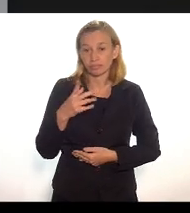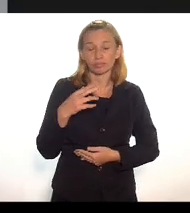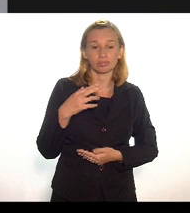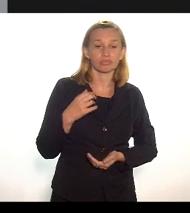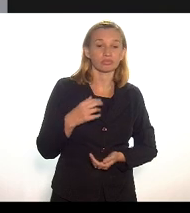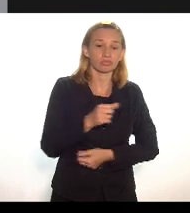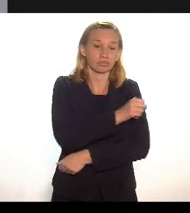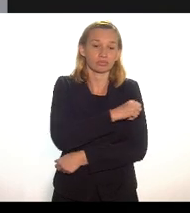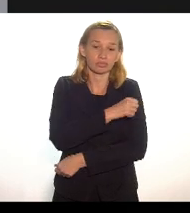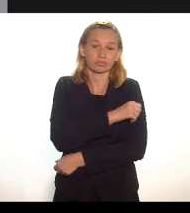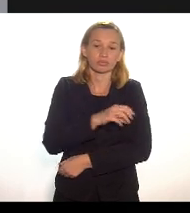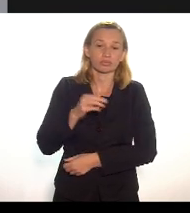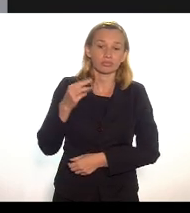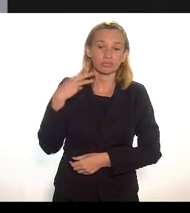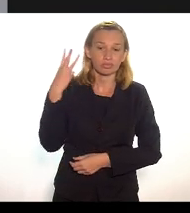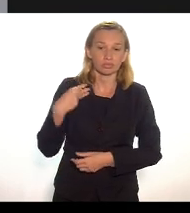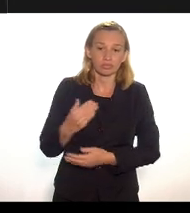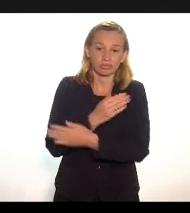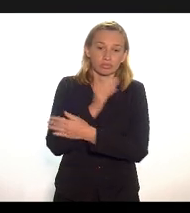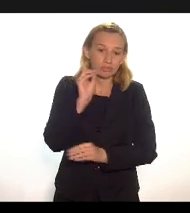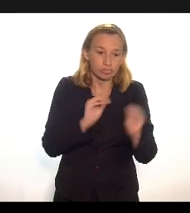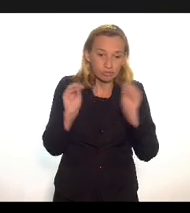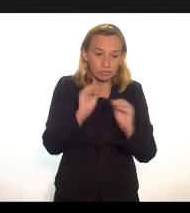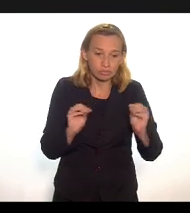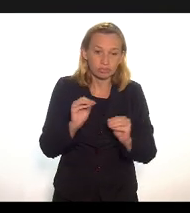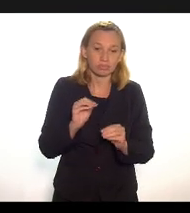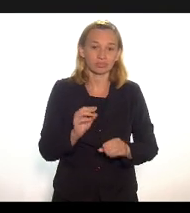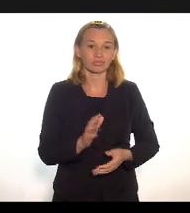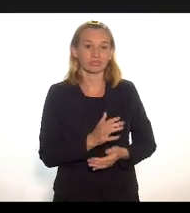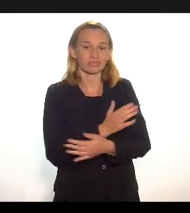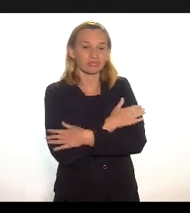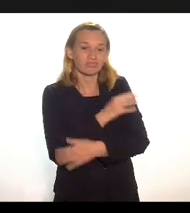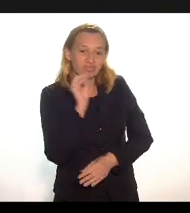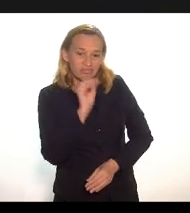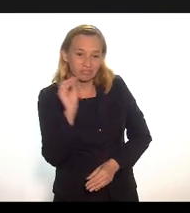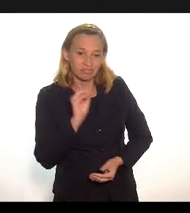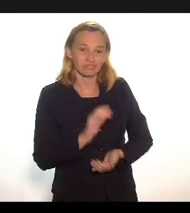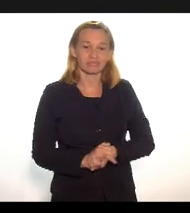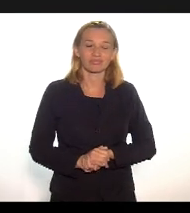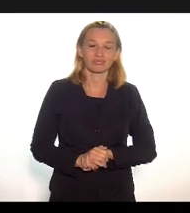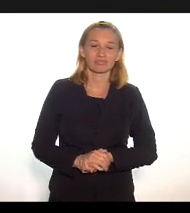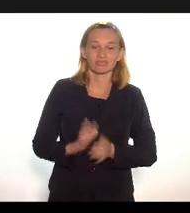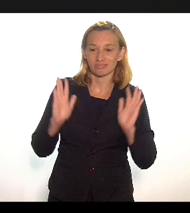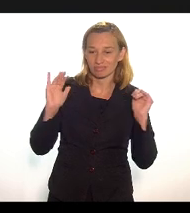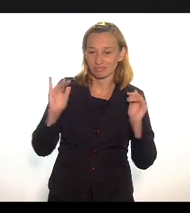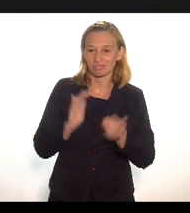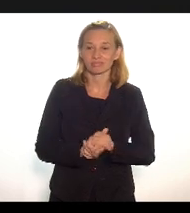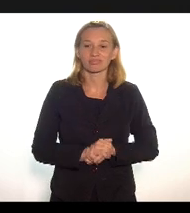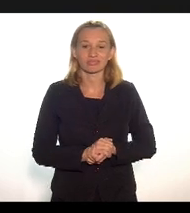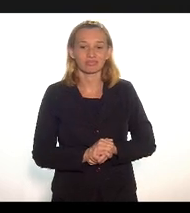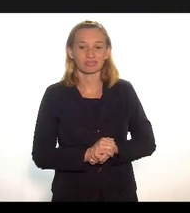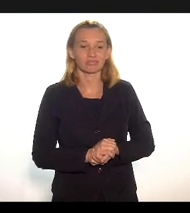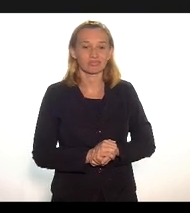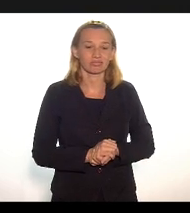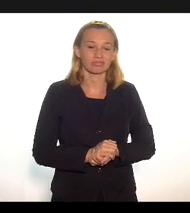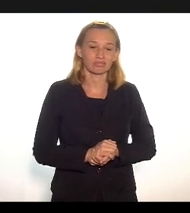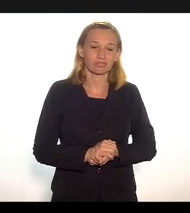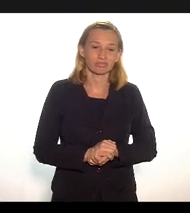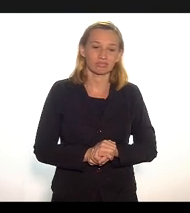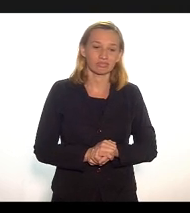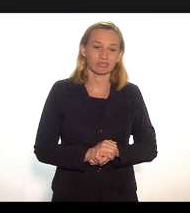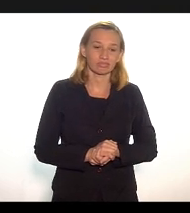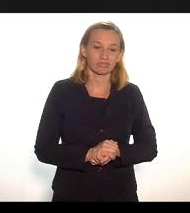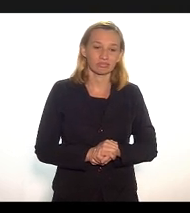obrigada. Mônica, um beijo. Um beijo, meu bem. Muito bom te ouvir. Sempre. Beijo, querida. Paulo, um beijo.